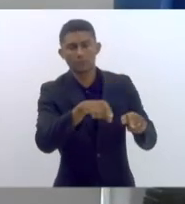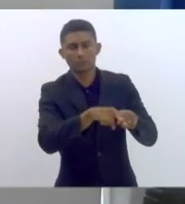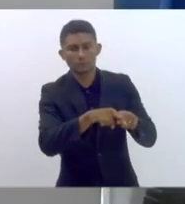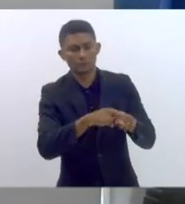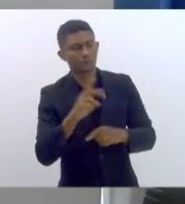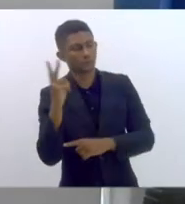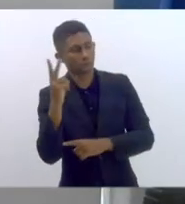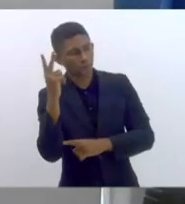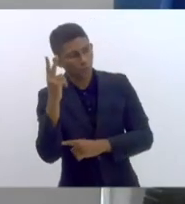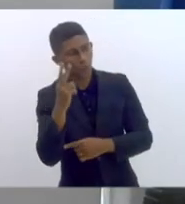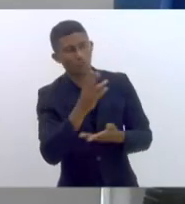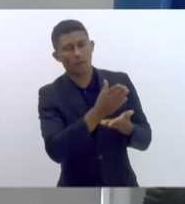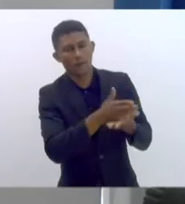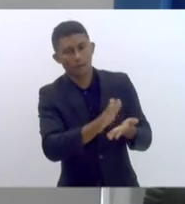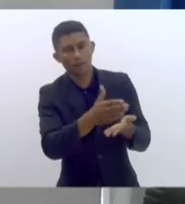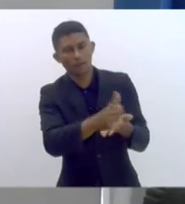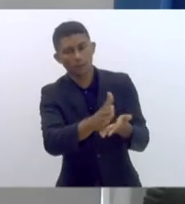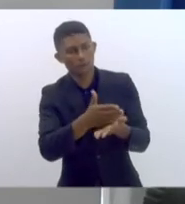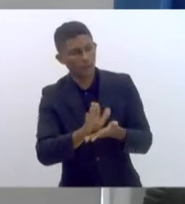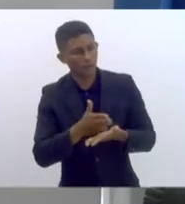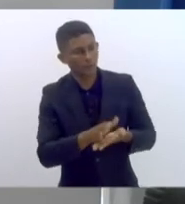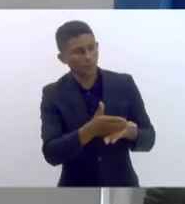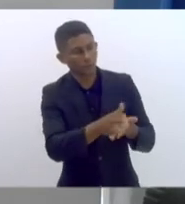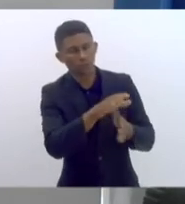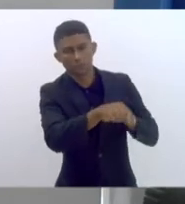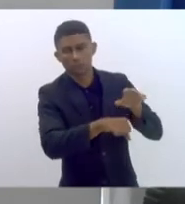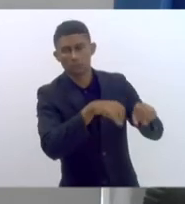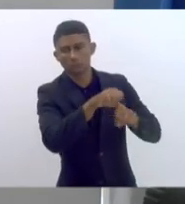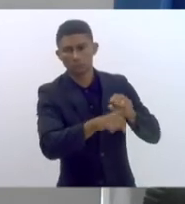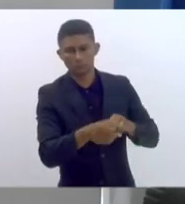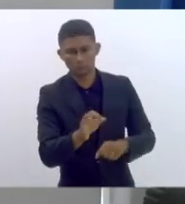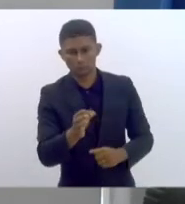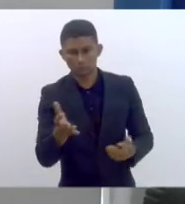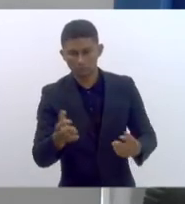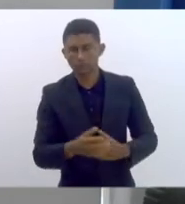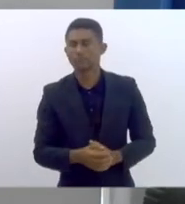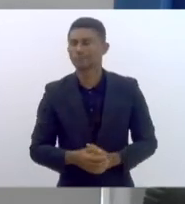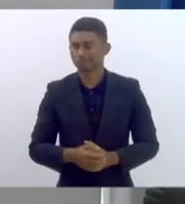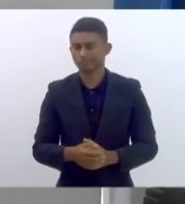conta que sofreu arresto, não é isso? Sim.